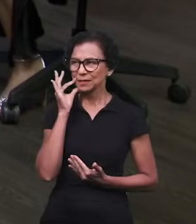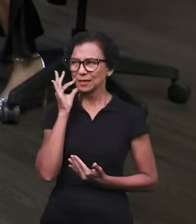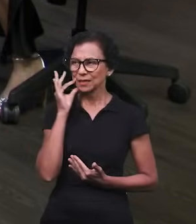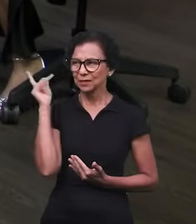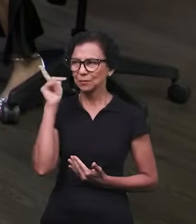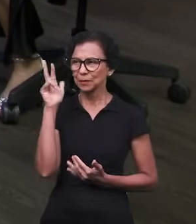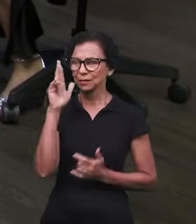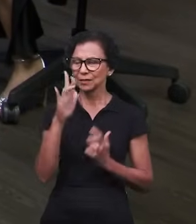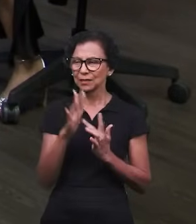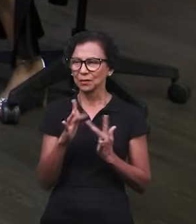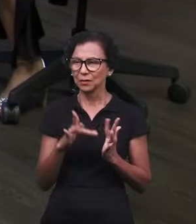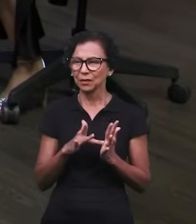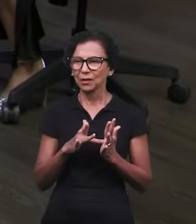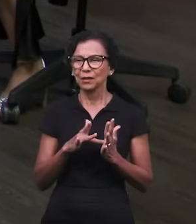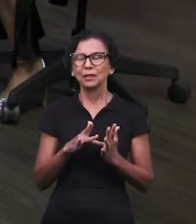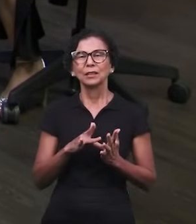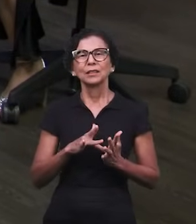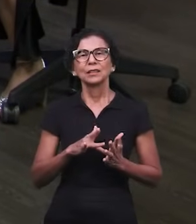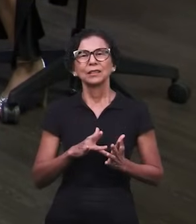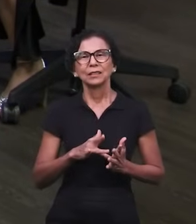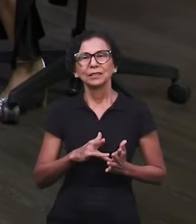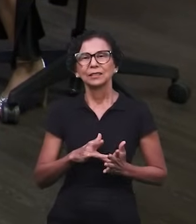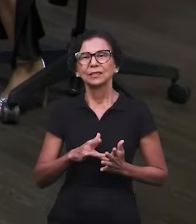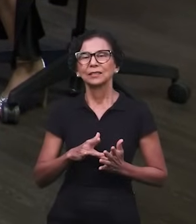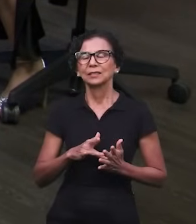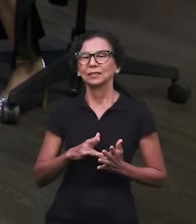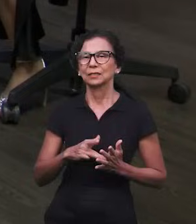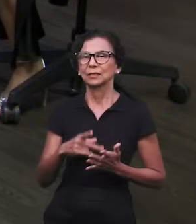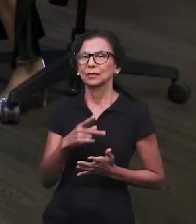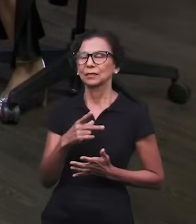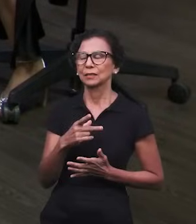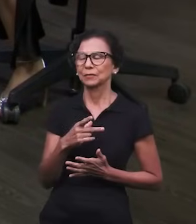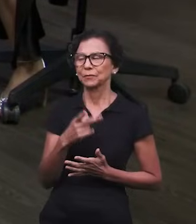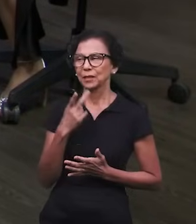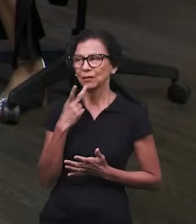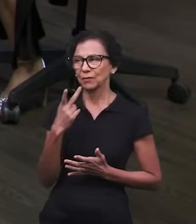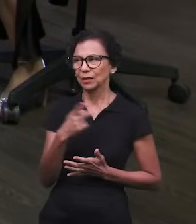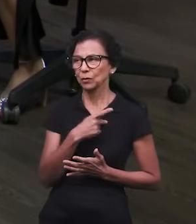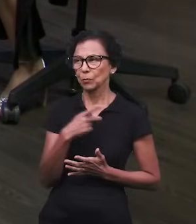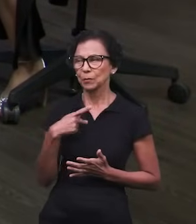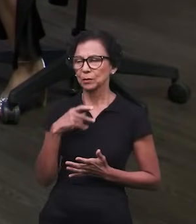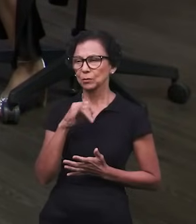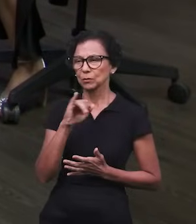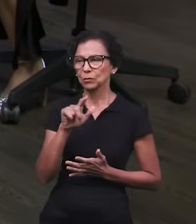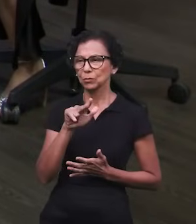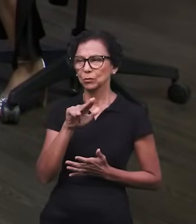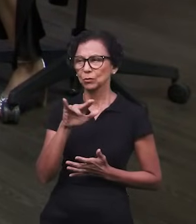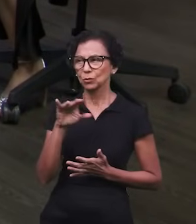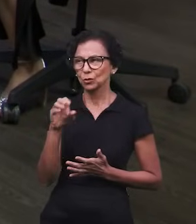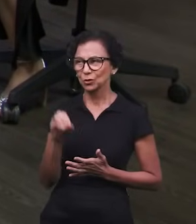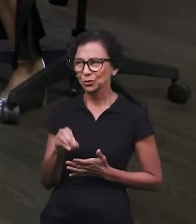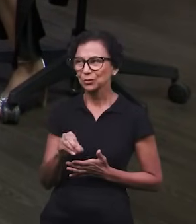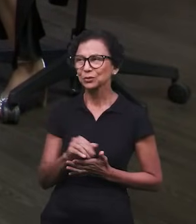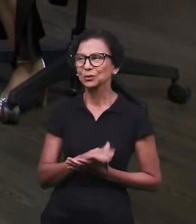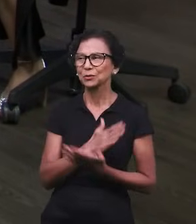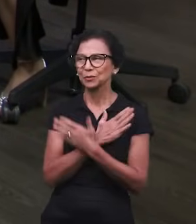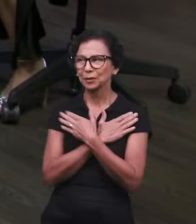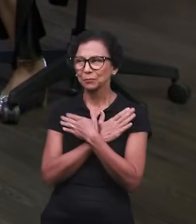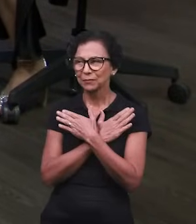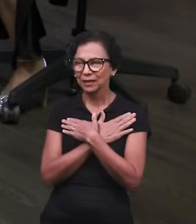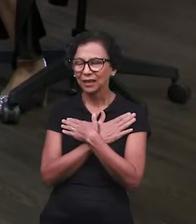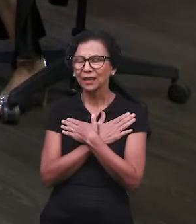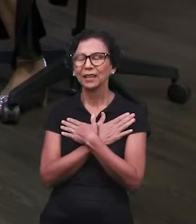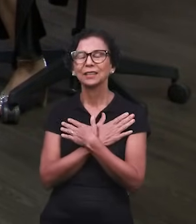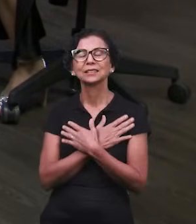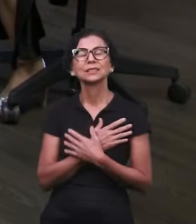Pai Senhor, transmitam o nosso abraço ao pastor Júlio César, querido pastor Júlio César Costa, né? Vocês estão bem de pastor, hein? Pode